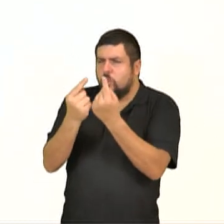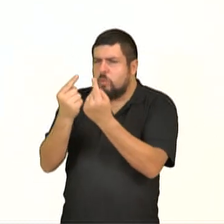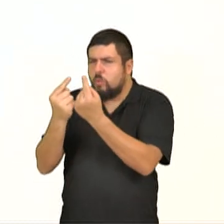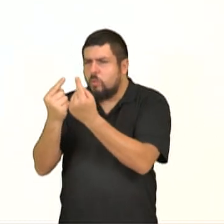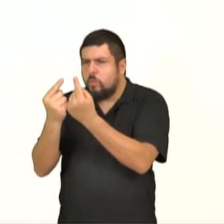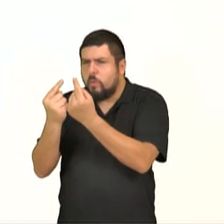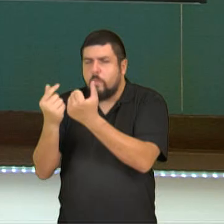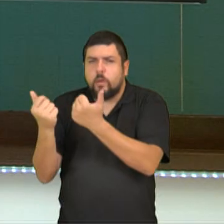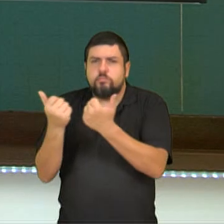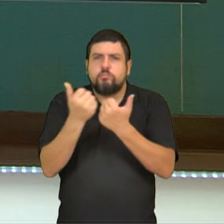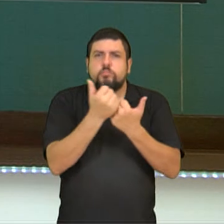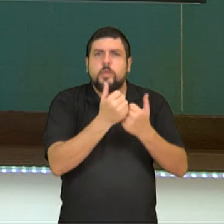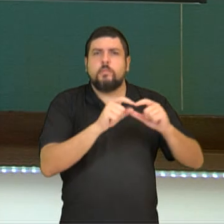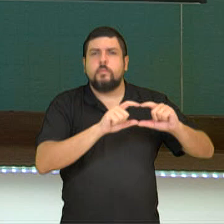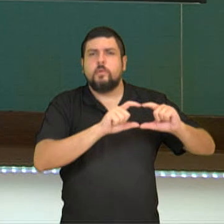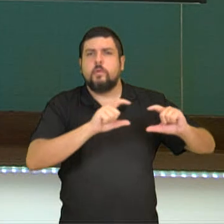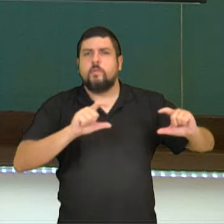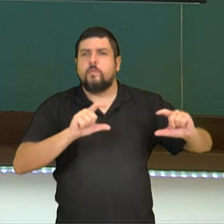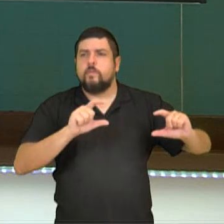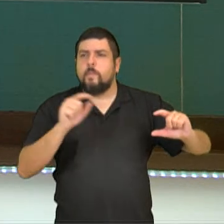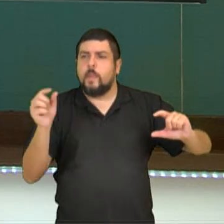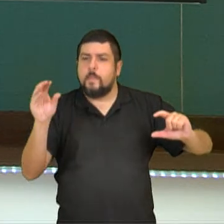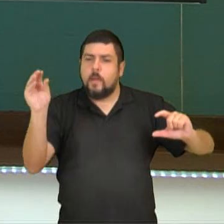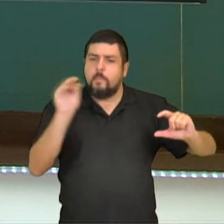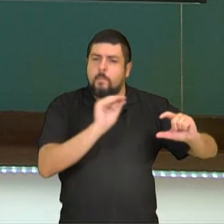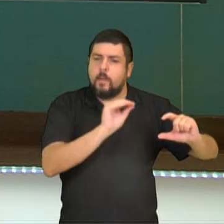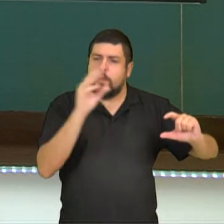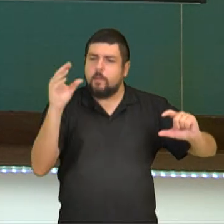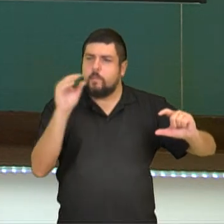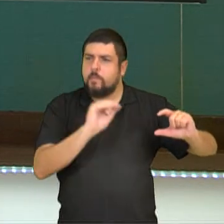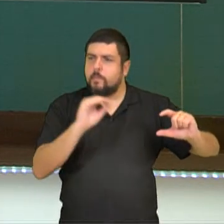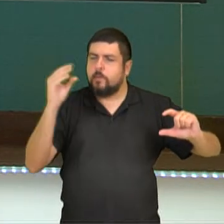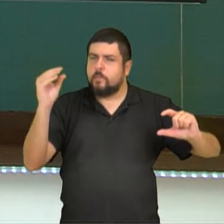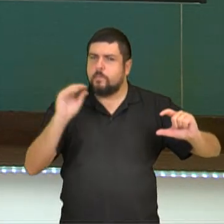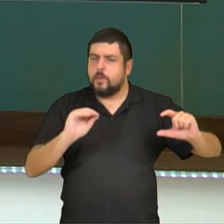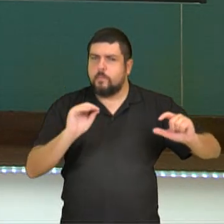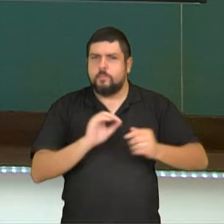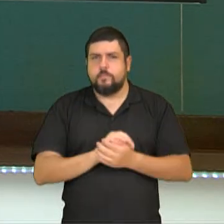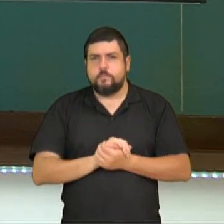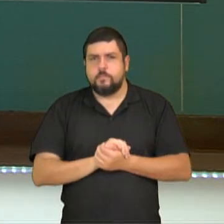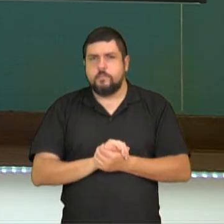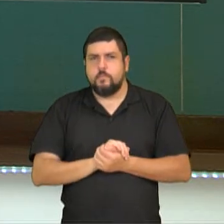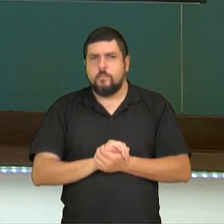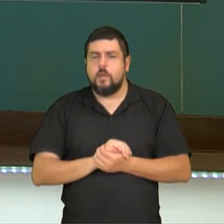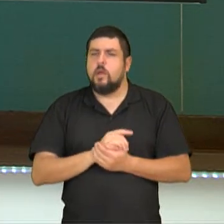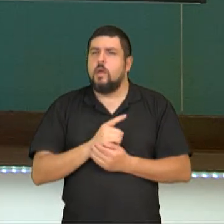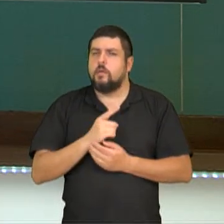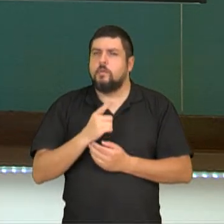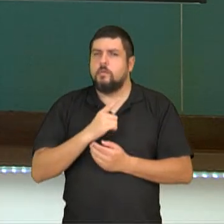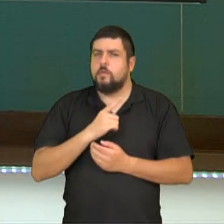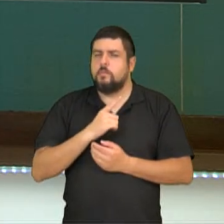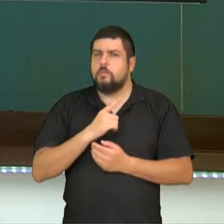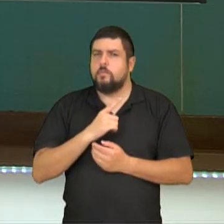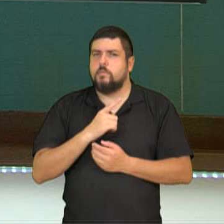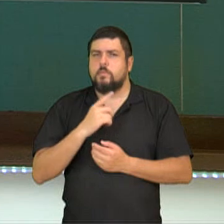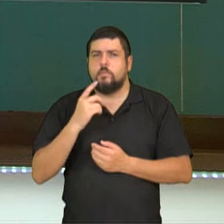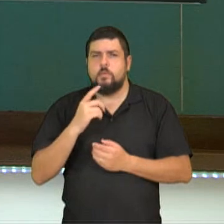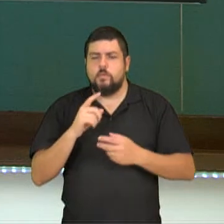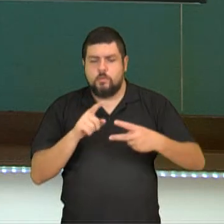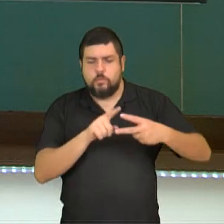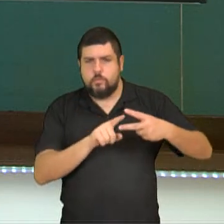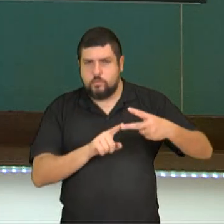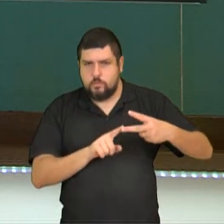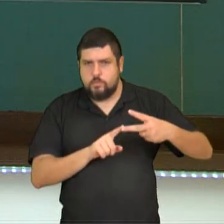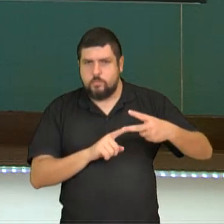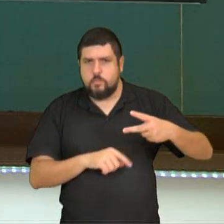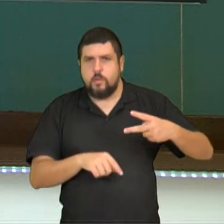fórmula. Então, nós temos a fórmula que ela pode ser usada de duas formas. Temos uma forma mais geral, que engloba, né, você consegue encontrar